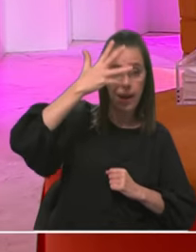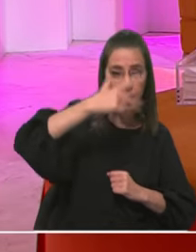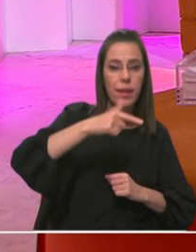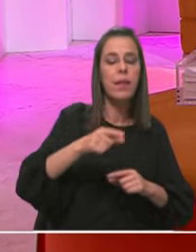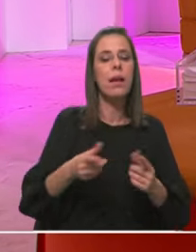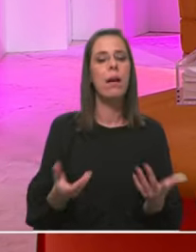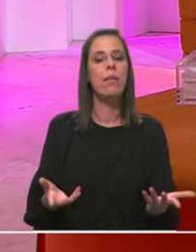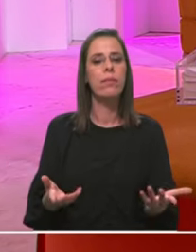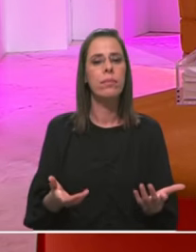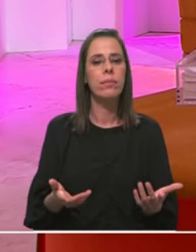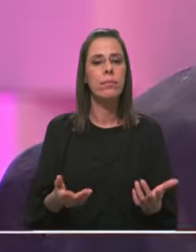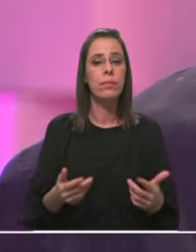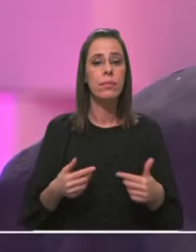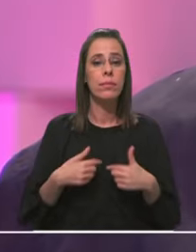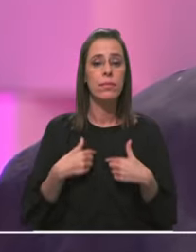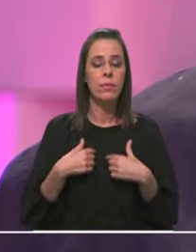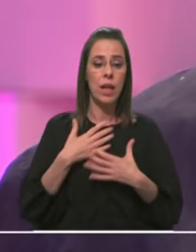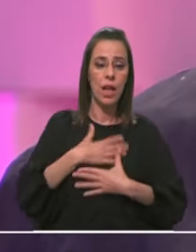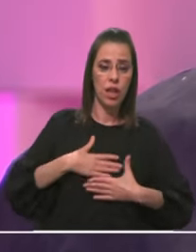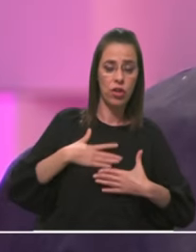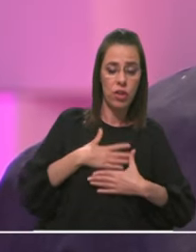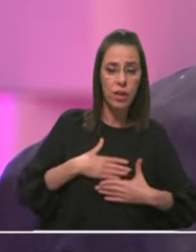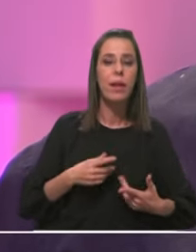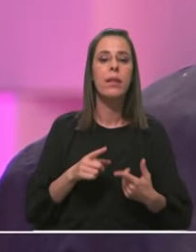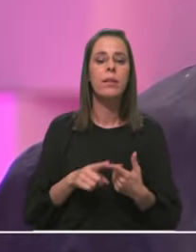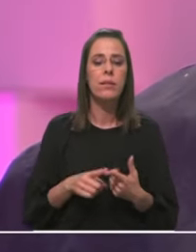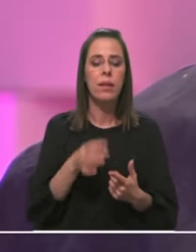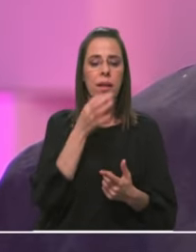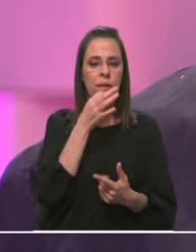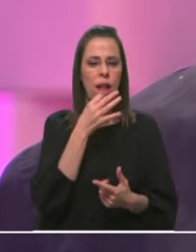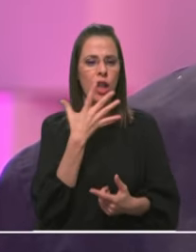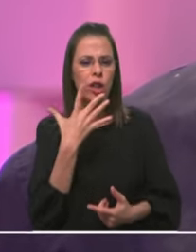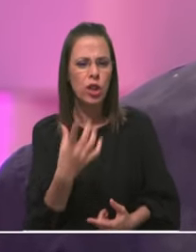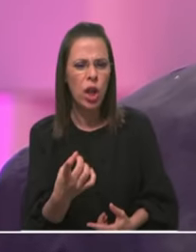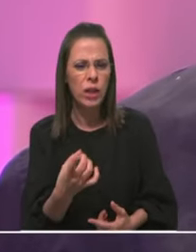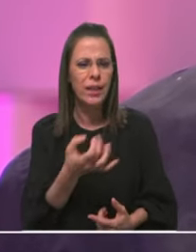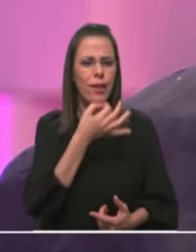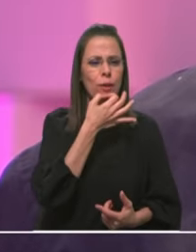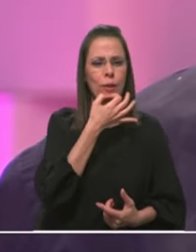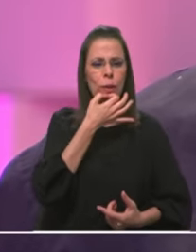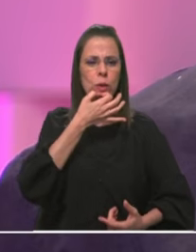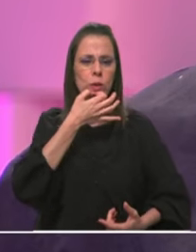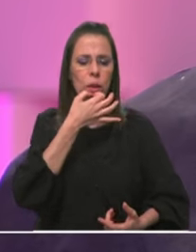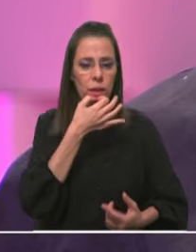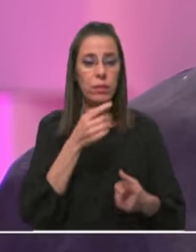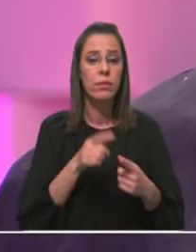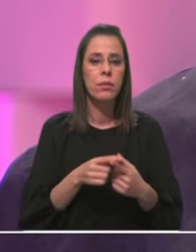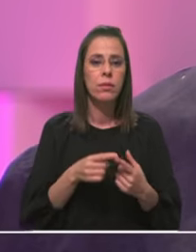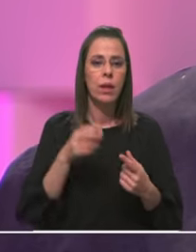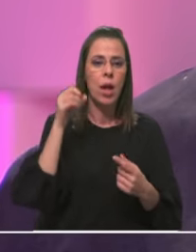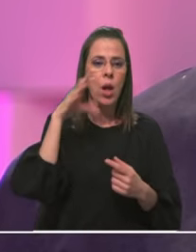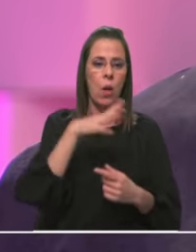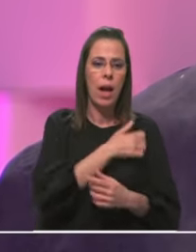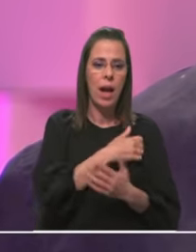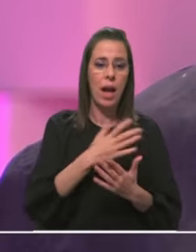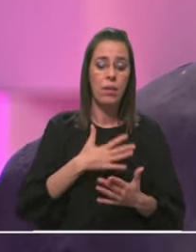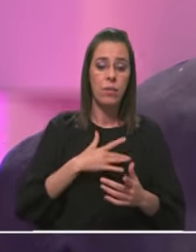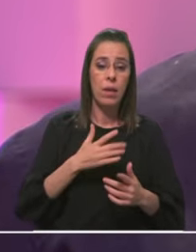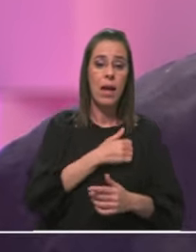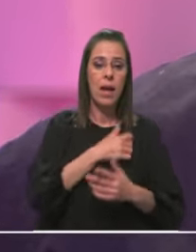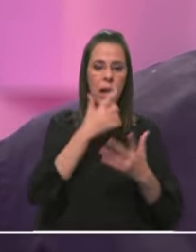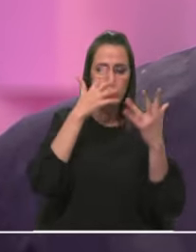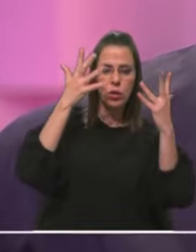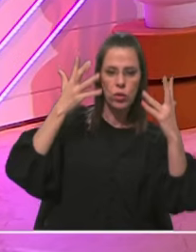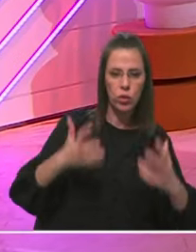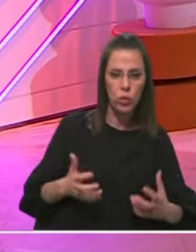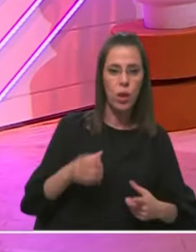é com até com a própria higiene a forma de falar sozinha H ausência de luz na casa ela gostava sempre de ter a casa